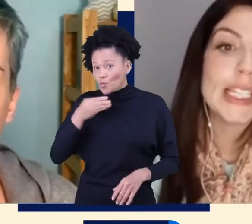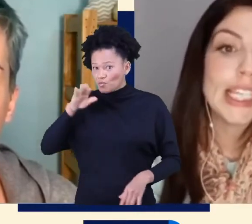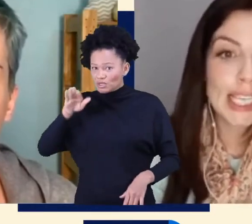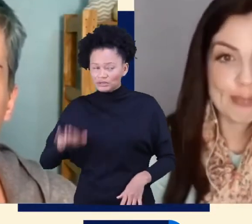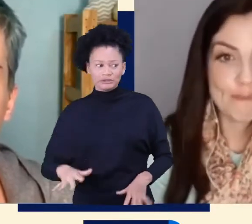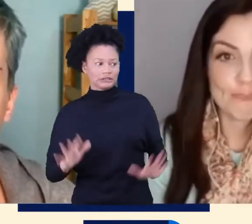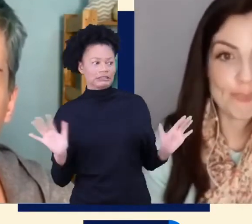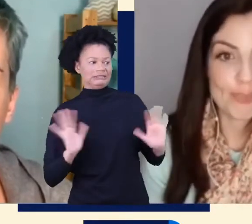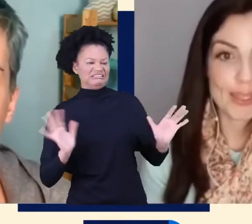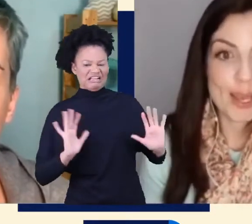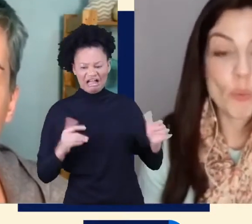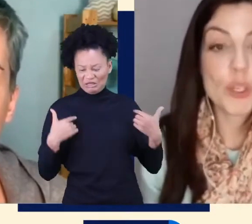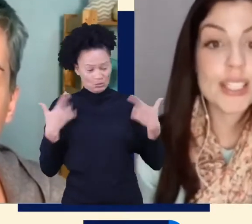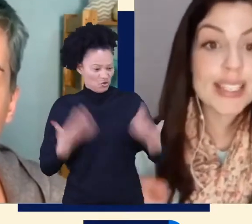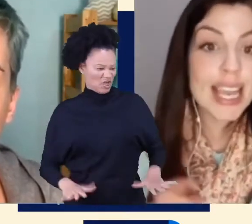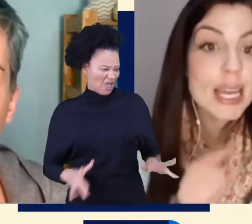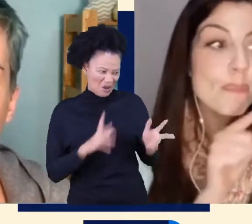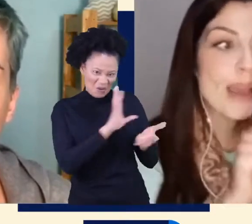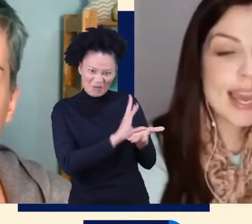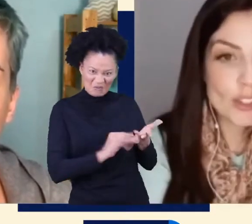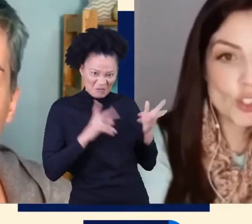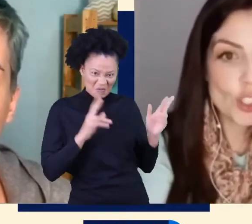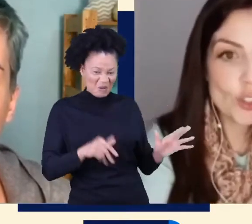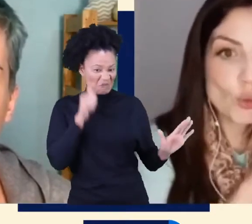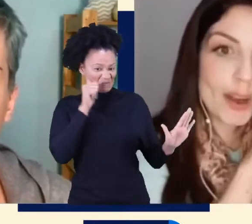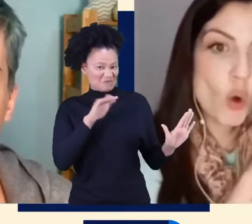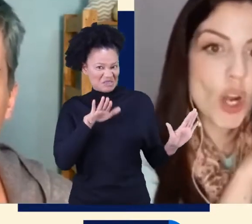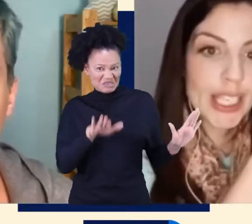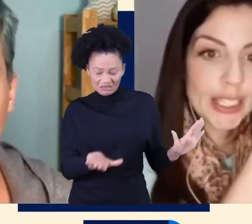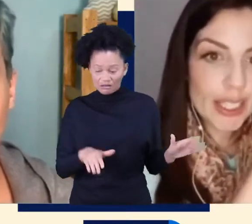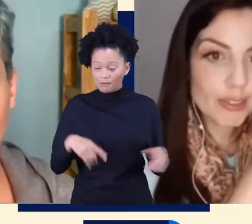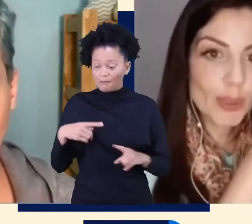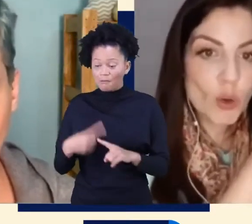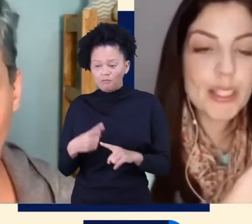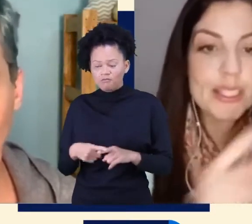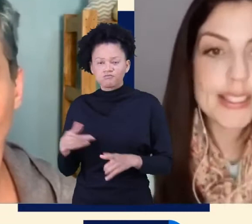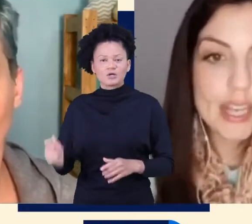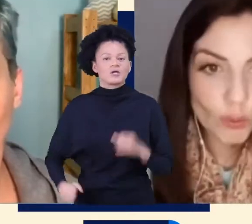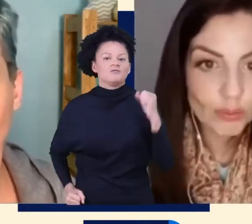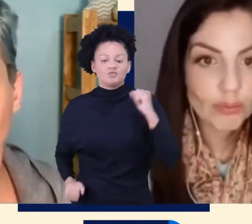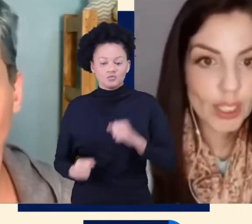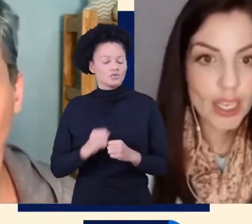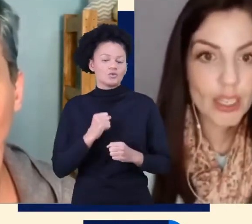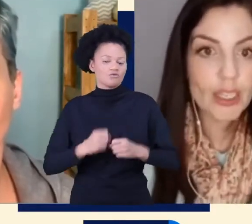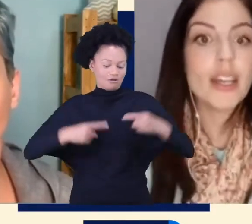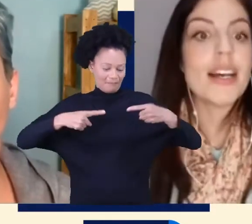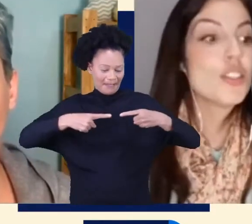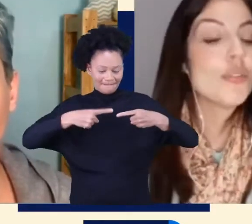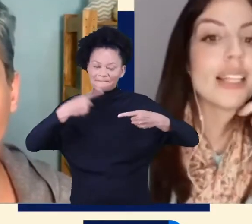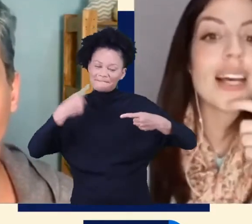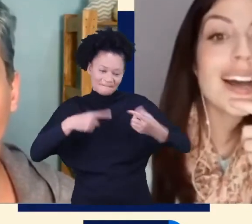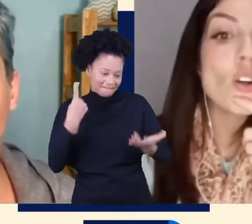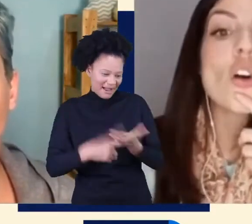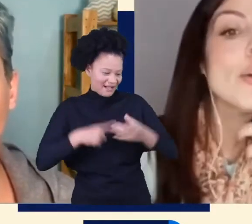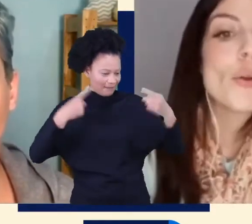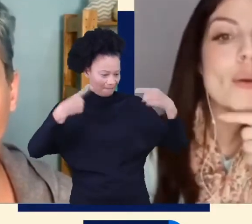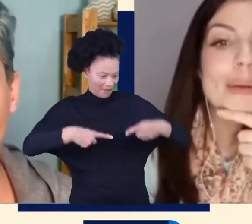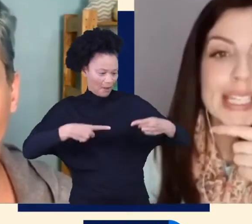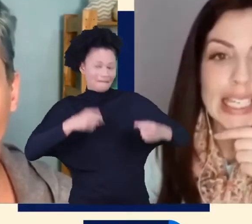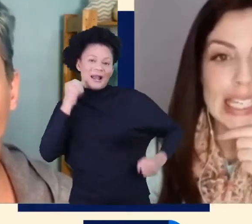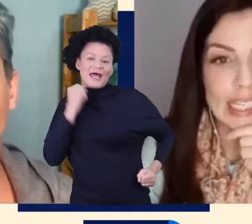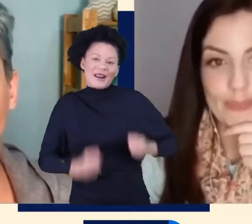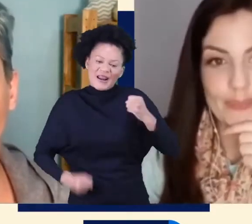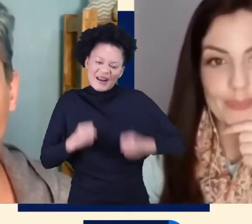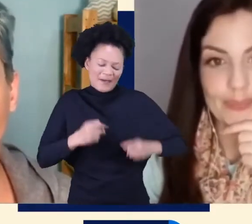parecer uma menininha. Porque se ele perde numa corrida, numa competição, né? A gente fala, correu igual